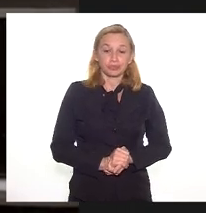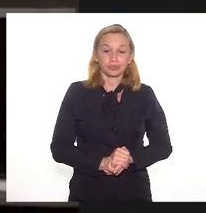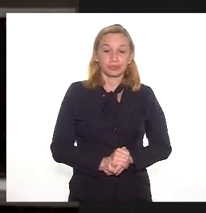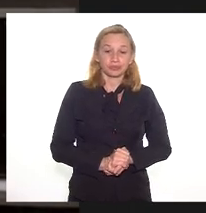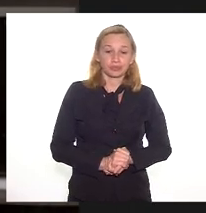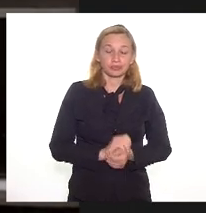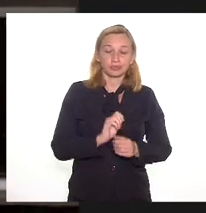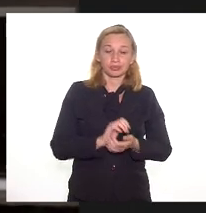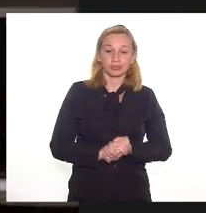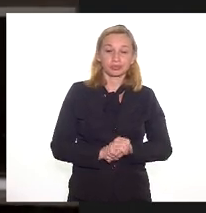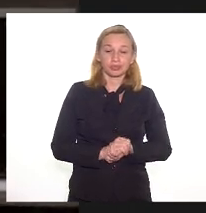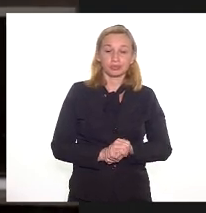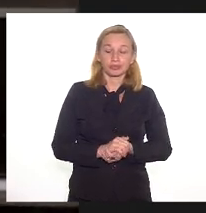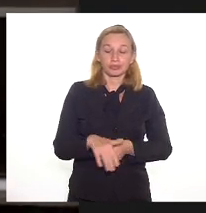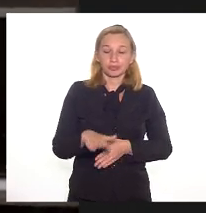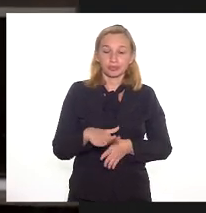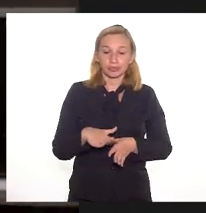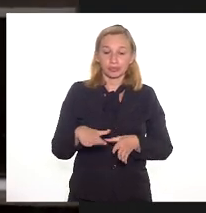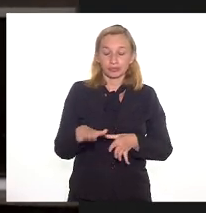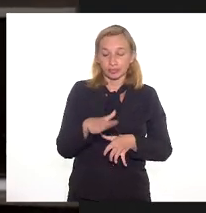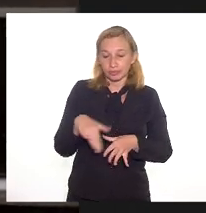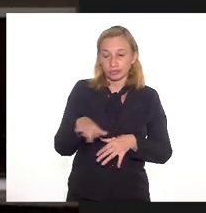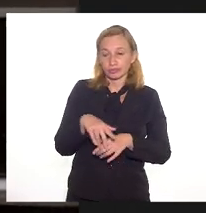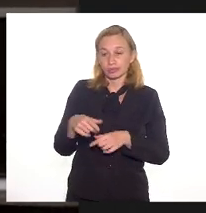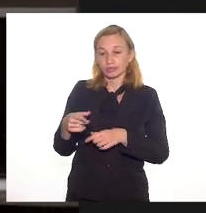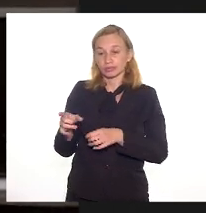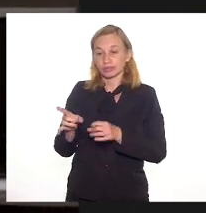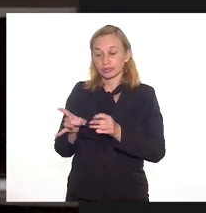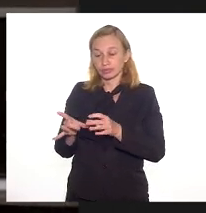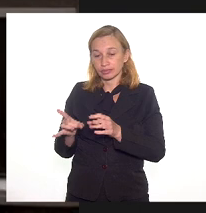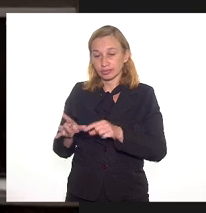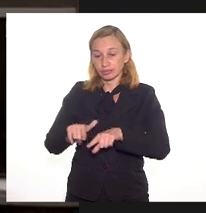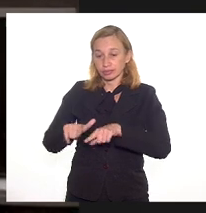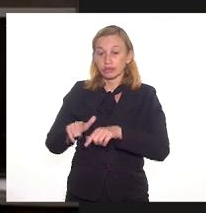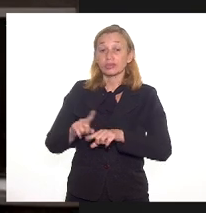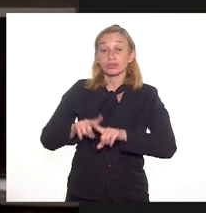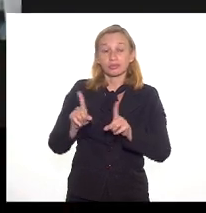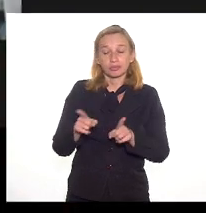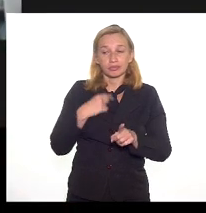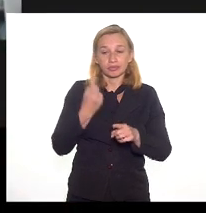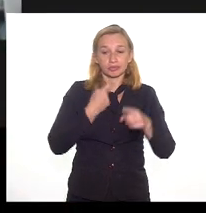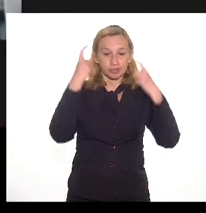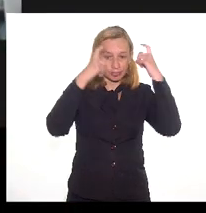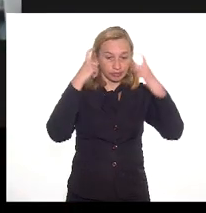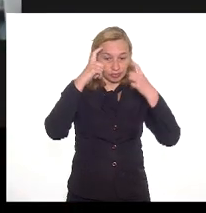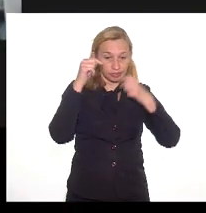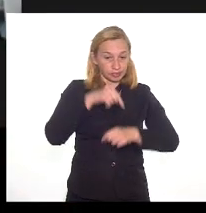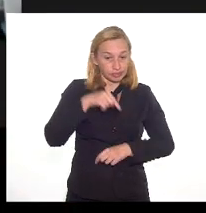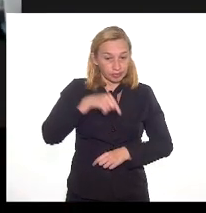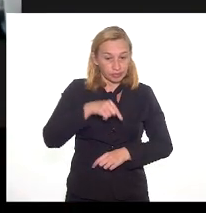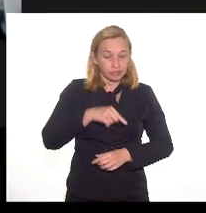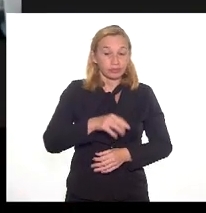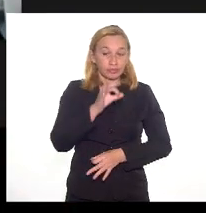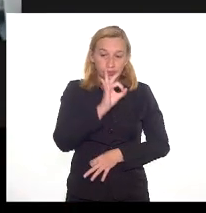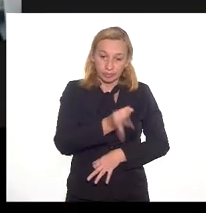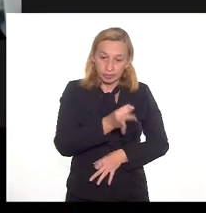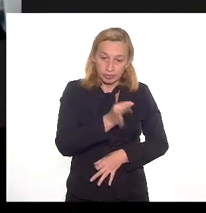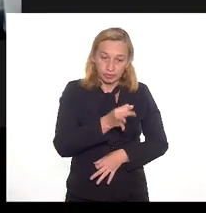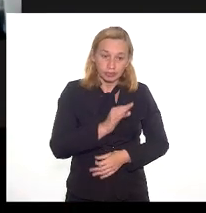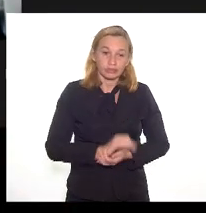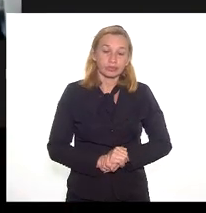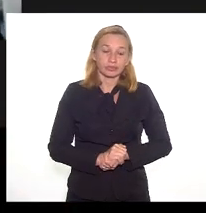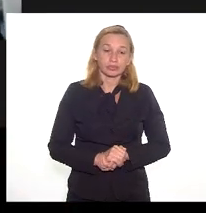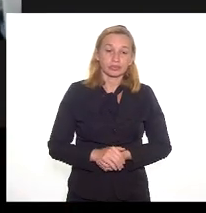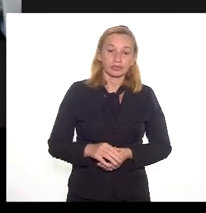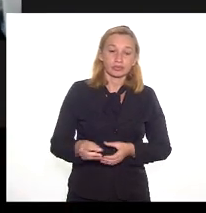da lógica de mercado, mas nós aqui estamos preocupados justamente com o